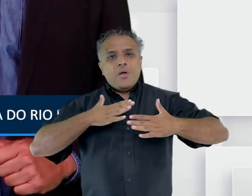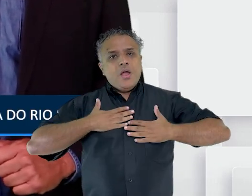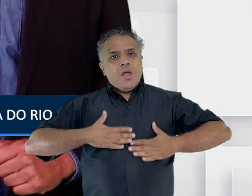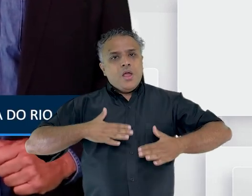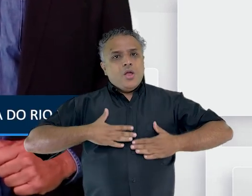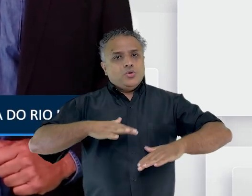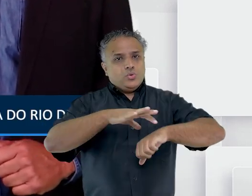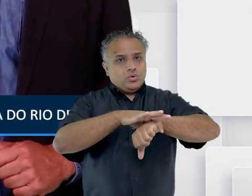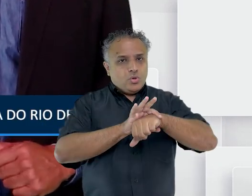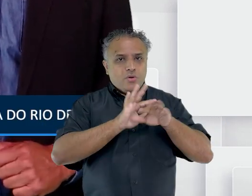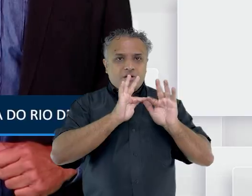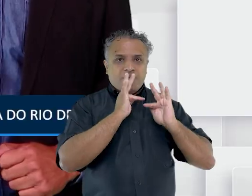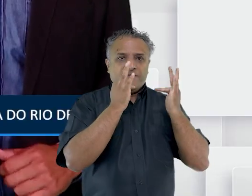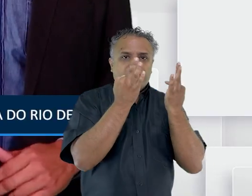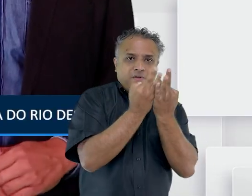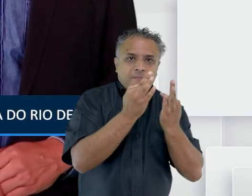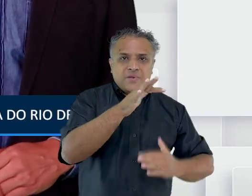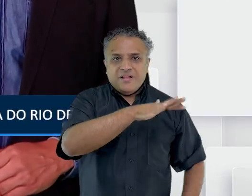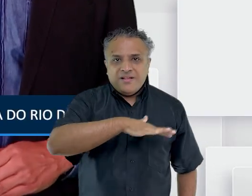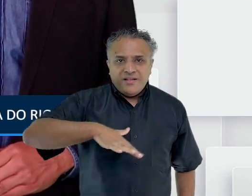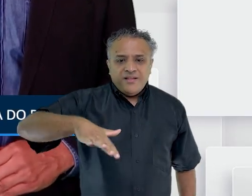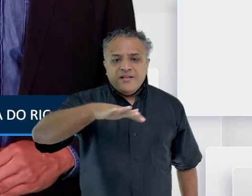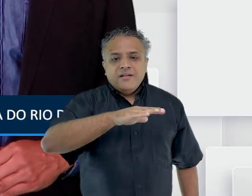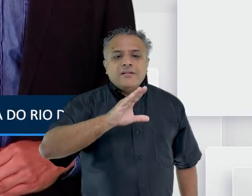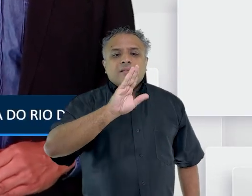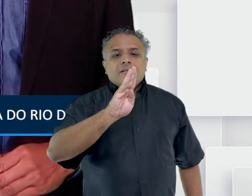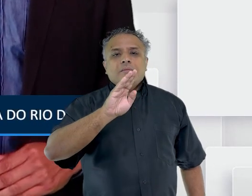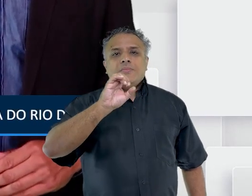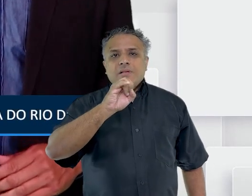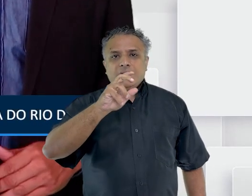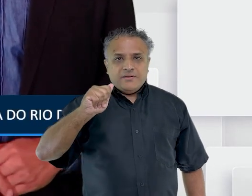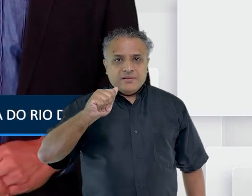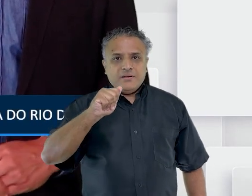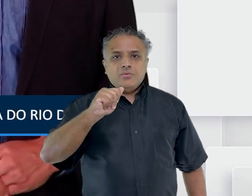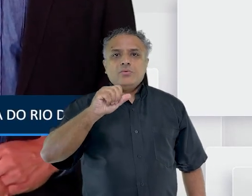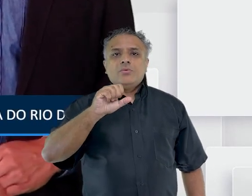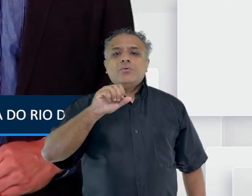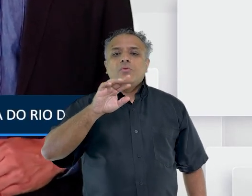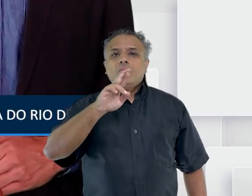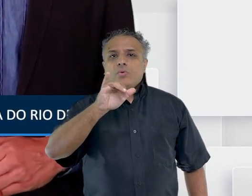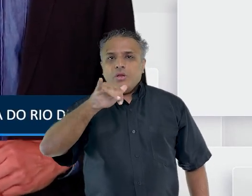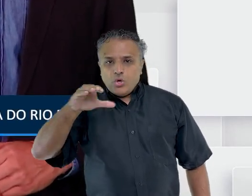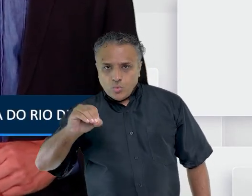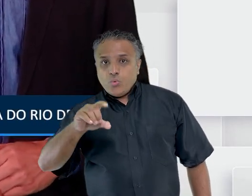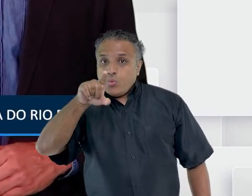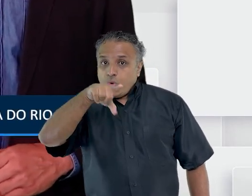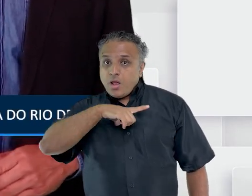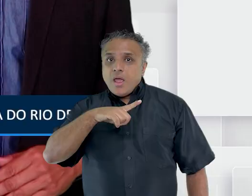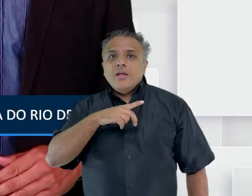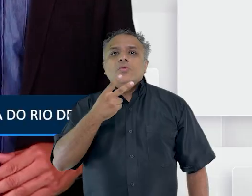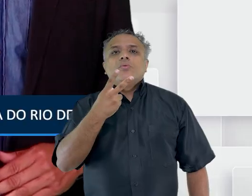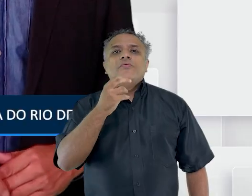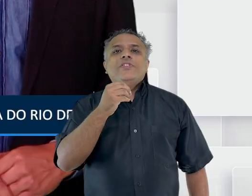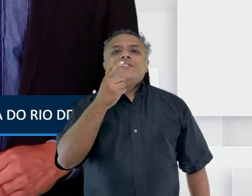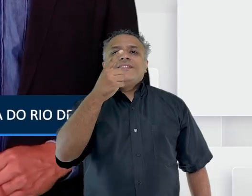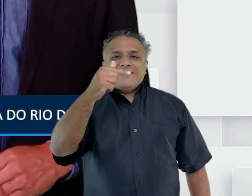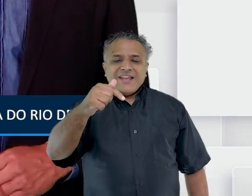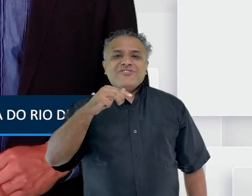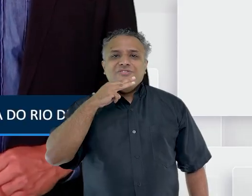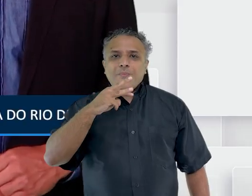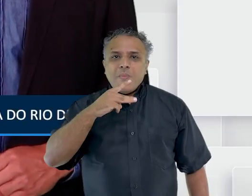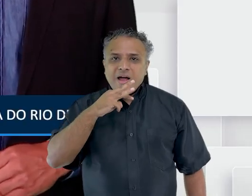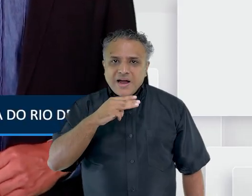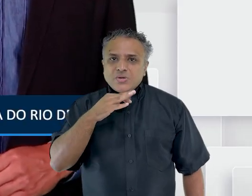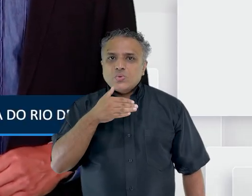famílias retiradas da região da Bacia do Rio Descoberto. A iniciativa, ocorrida em 27 de março, faz parte